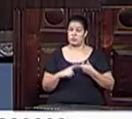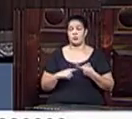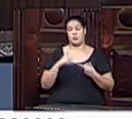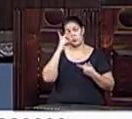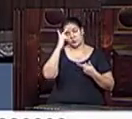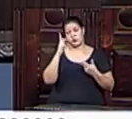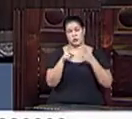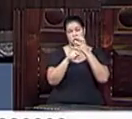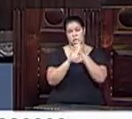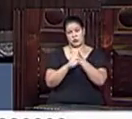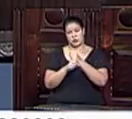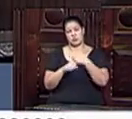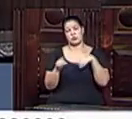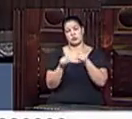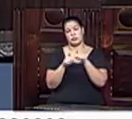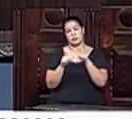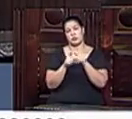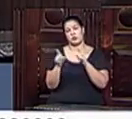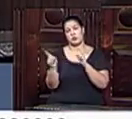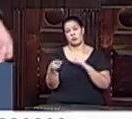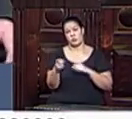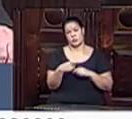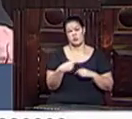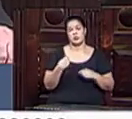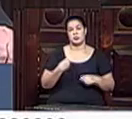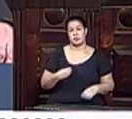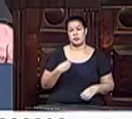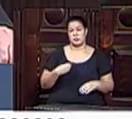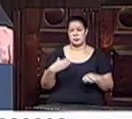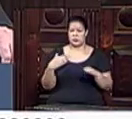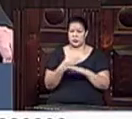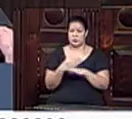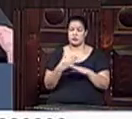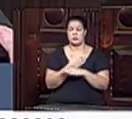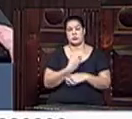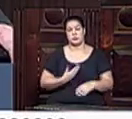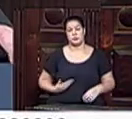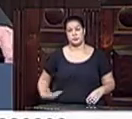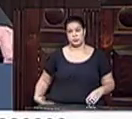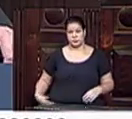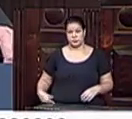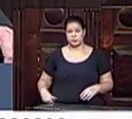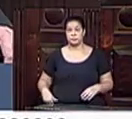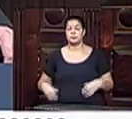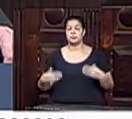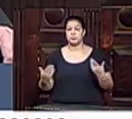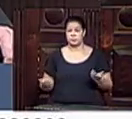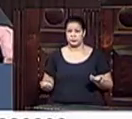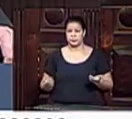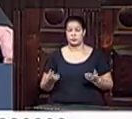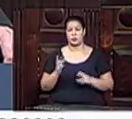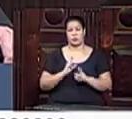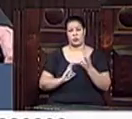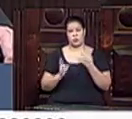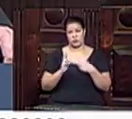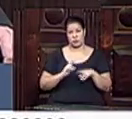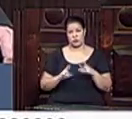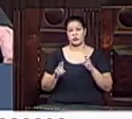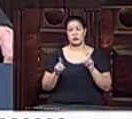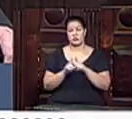e cobrança das participações governamentais. Leia-se royalties